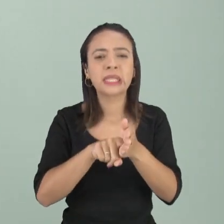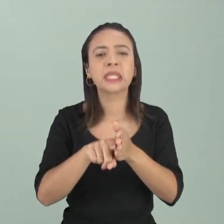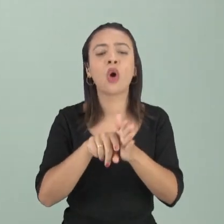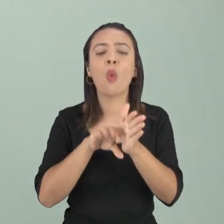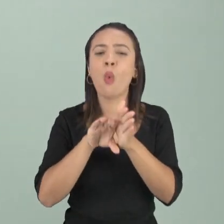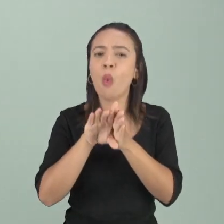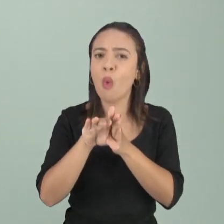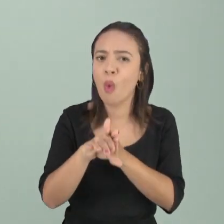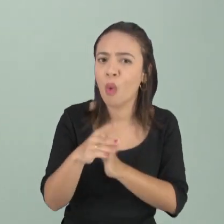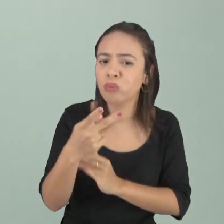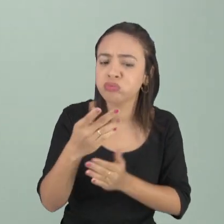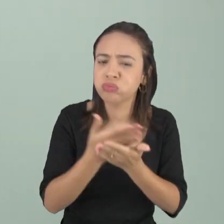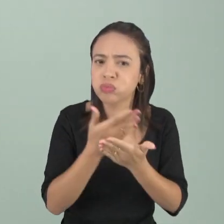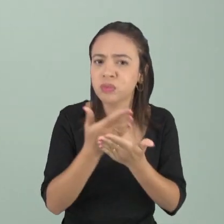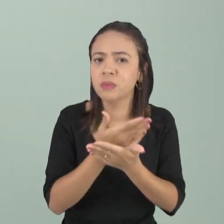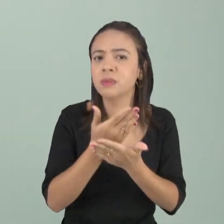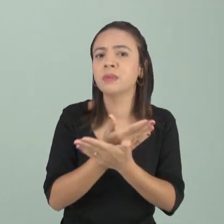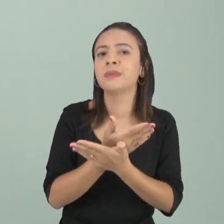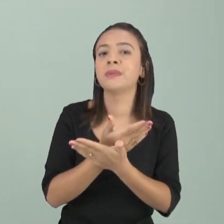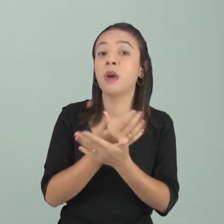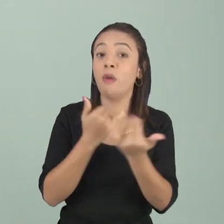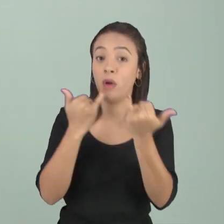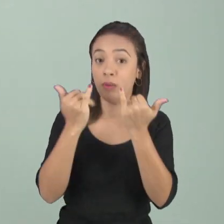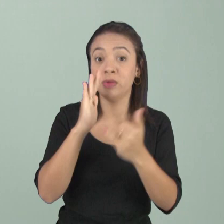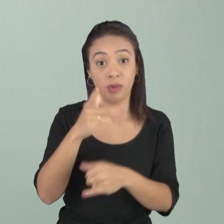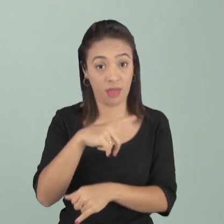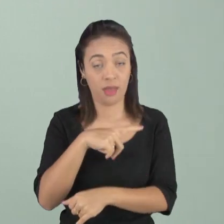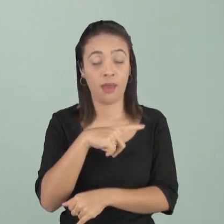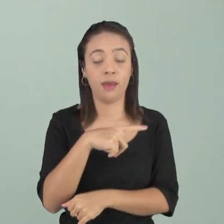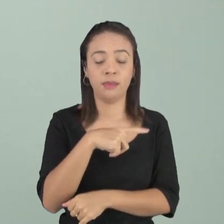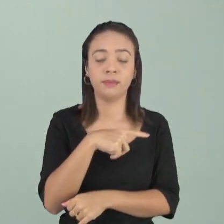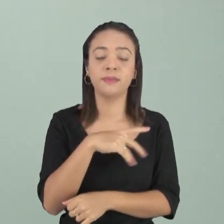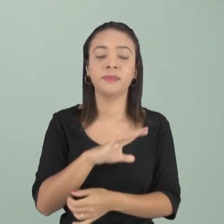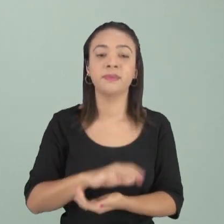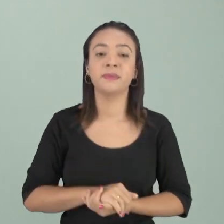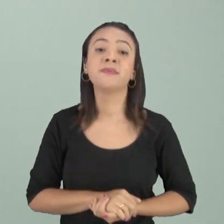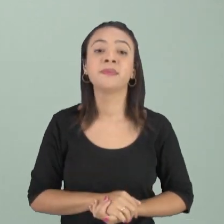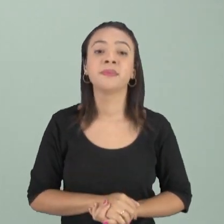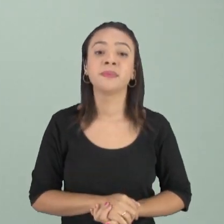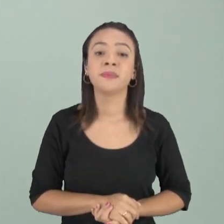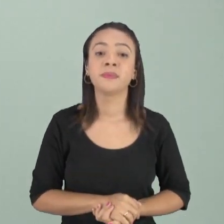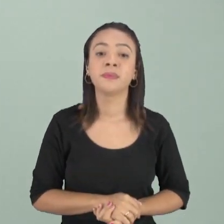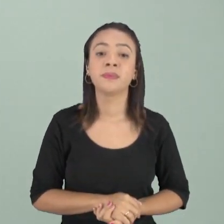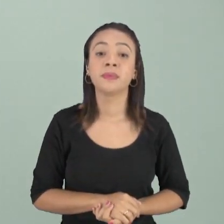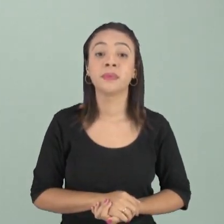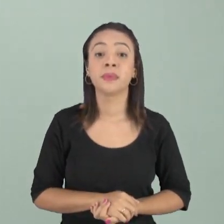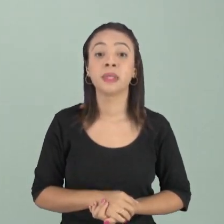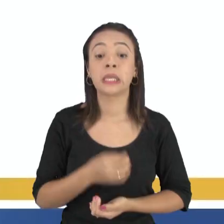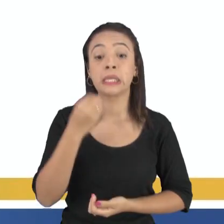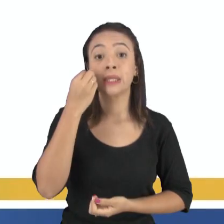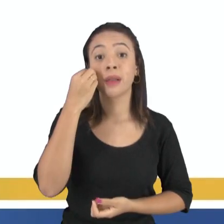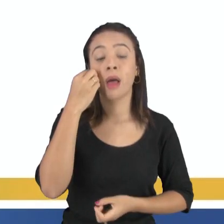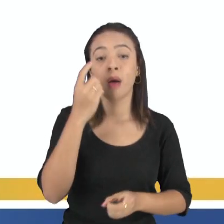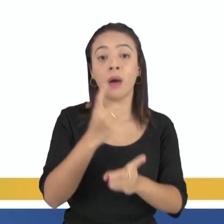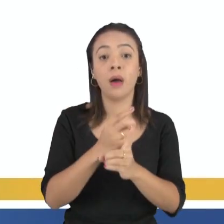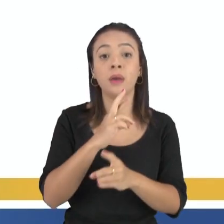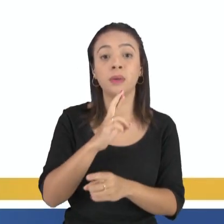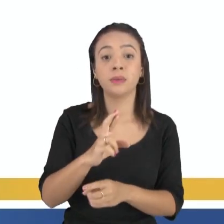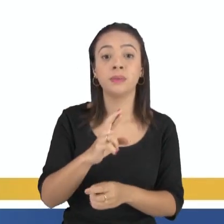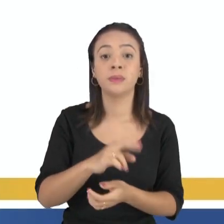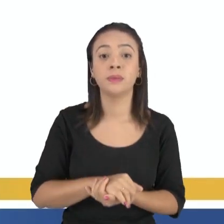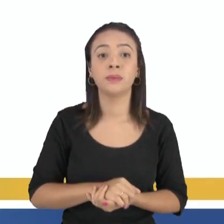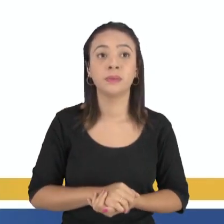livro, e em algum material de apoio que você tem aí na sua casa e procure a resposta. E aí você já sabe